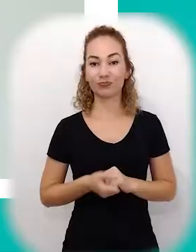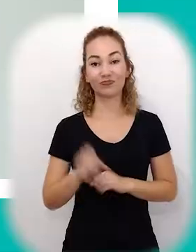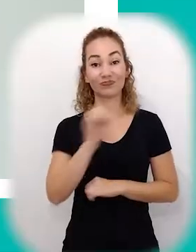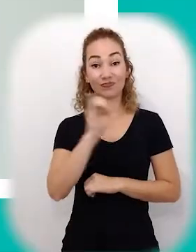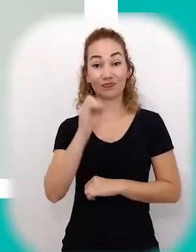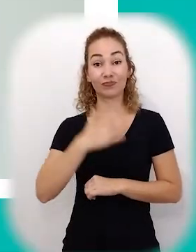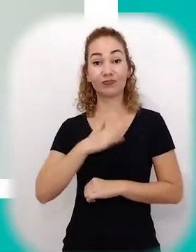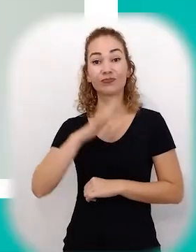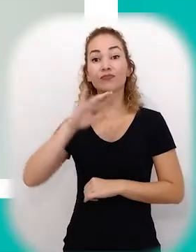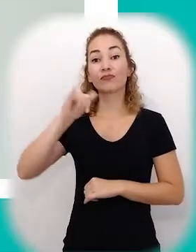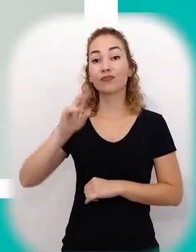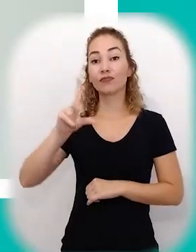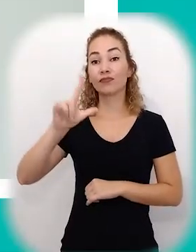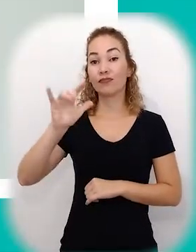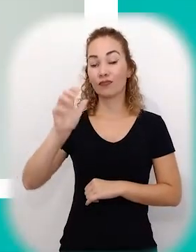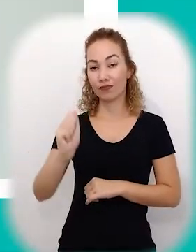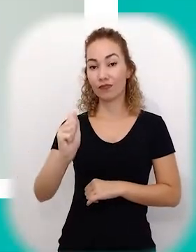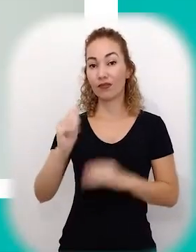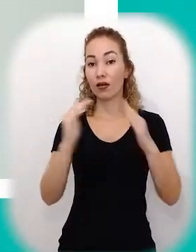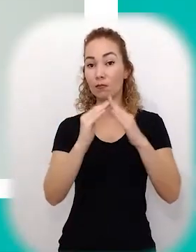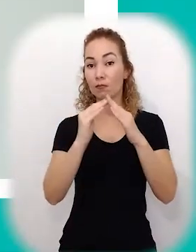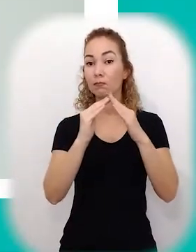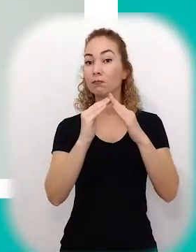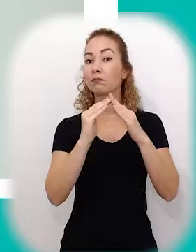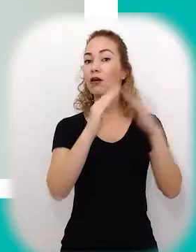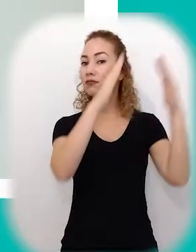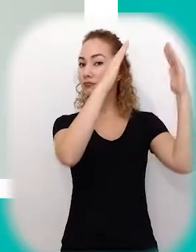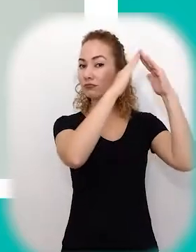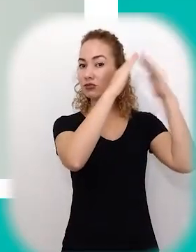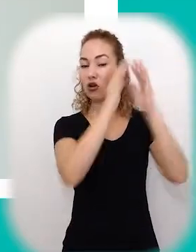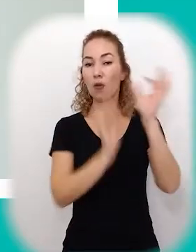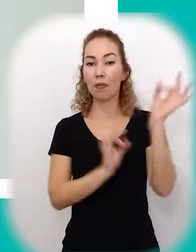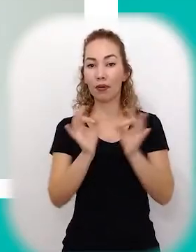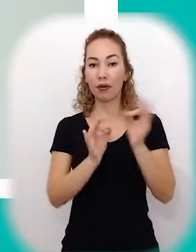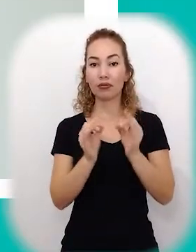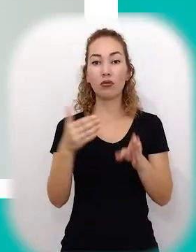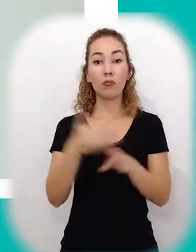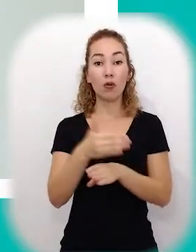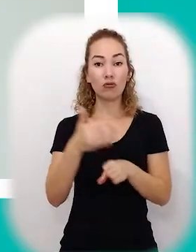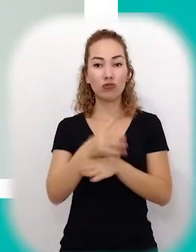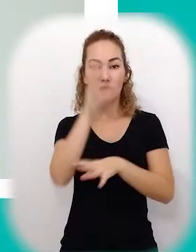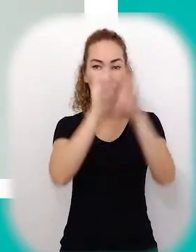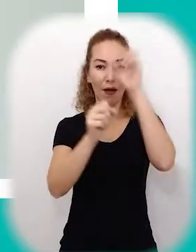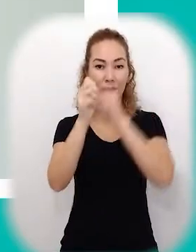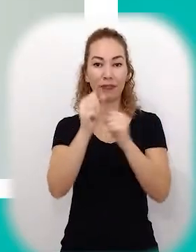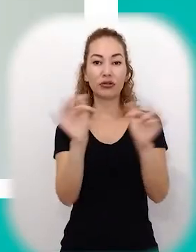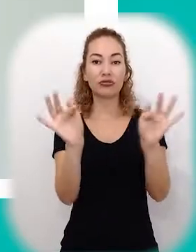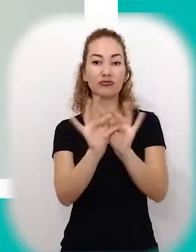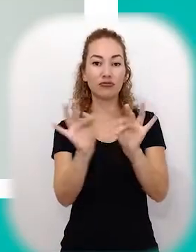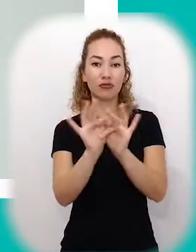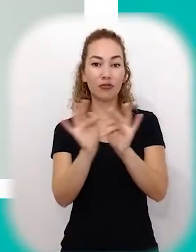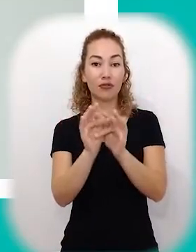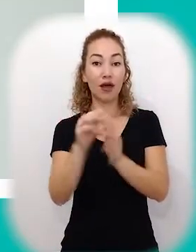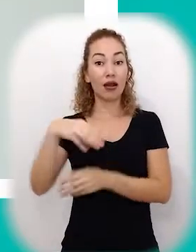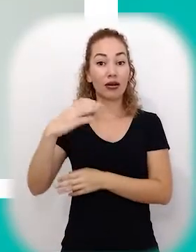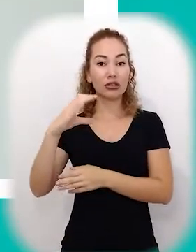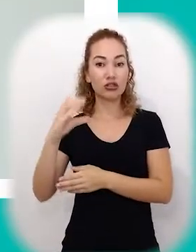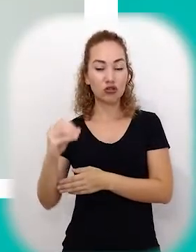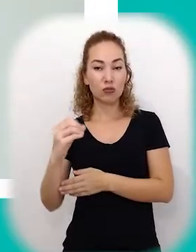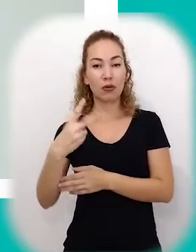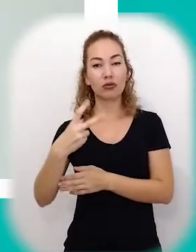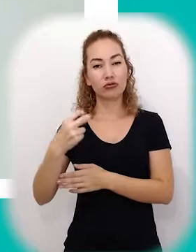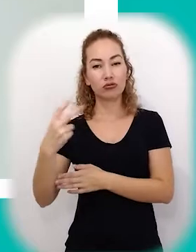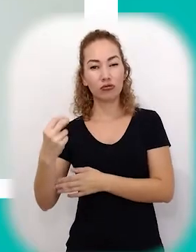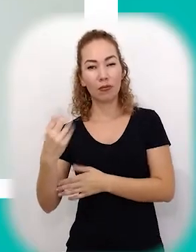Oi, eu sou a Júlia Colice, moro em São Leopoldo e participo do projeto Jovem Aprendiz Fevale desde março de 2020, há mais ou menos